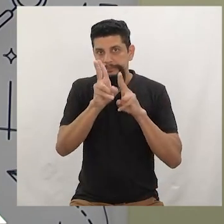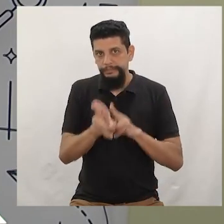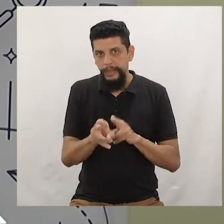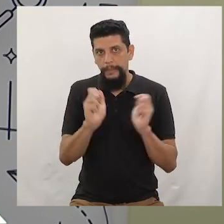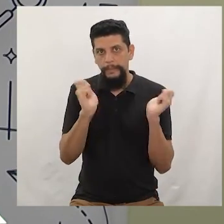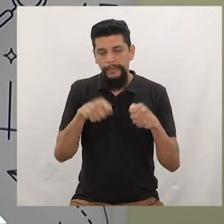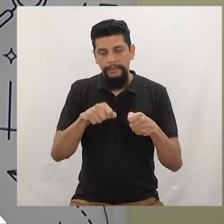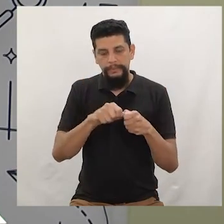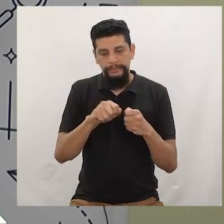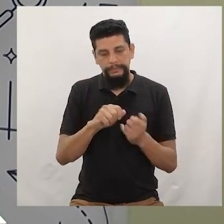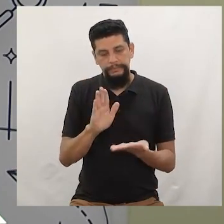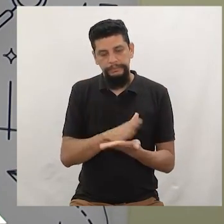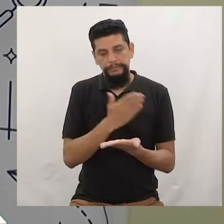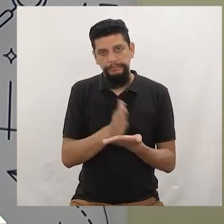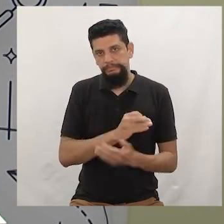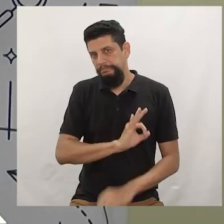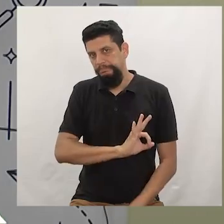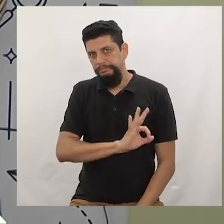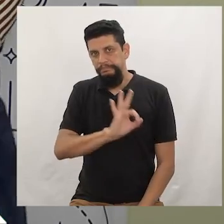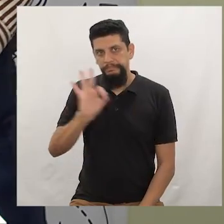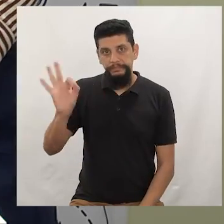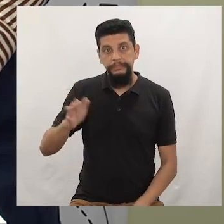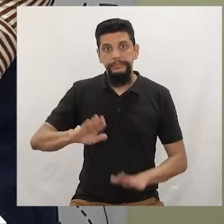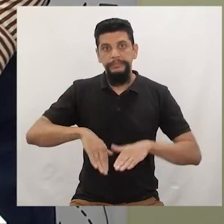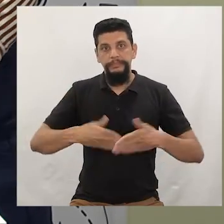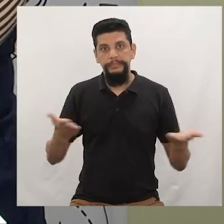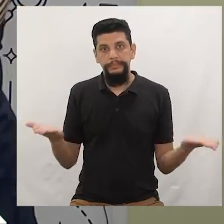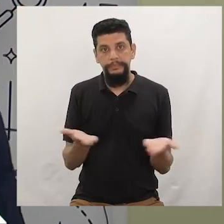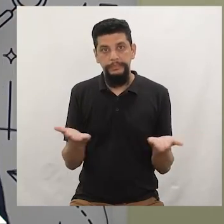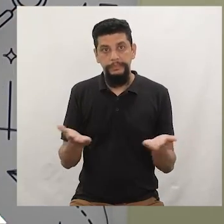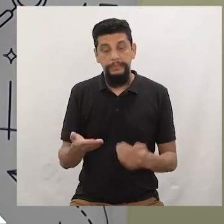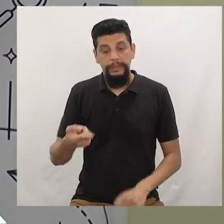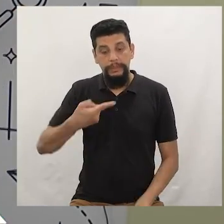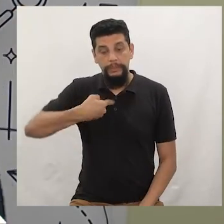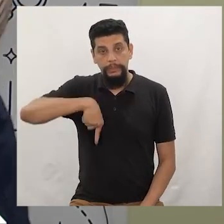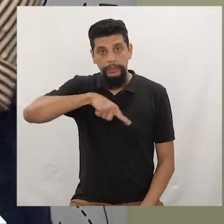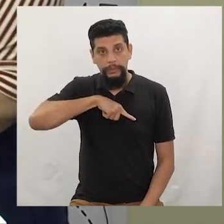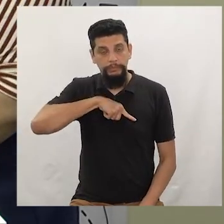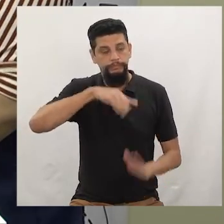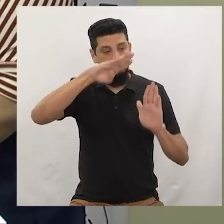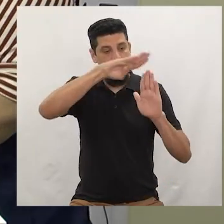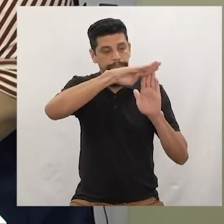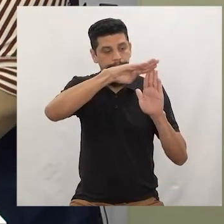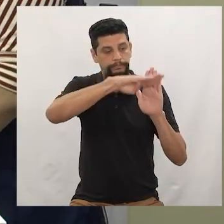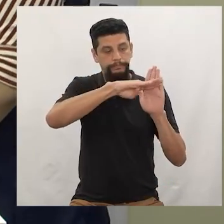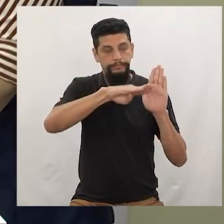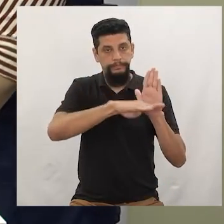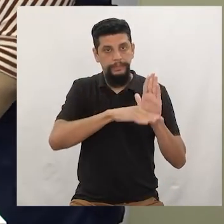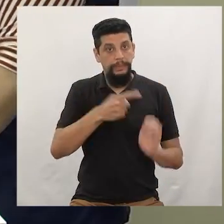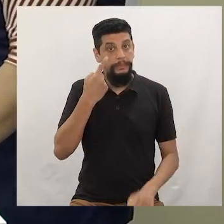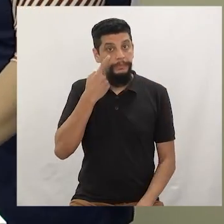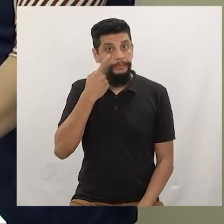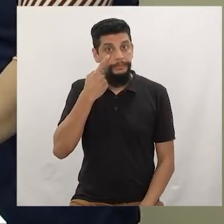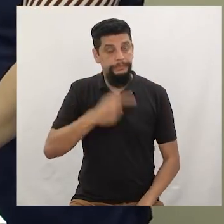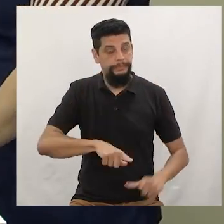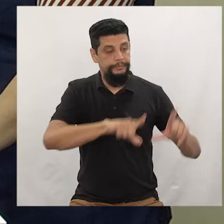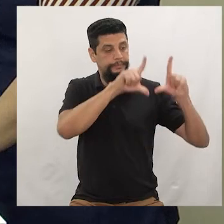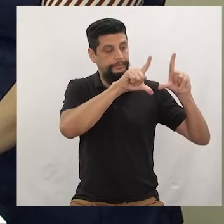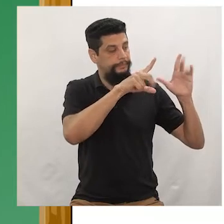pode fazer isso no seu caderno. Muito bem, então agora nós vamos para a nossa rotina. Vamos ver?